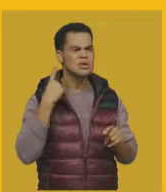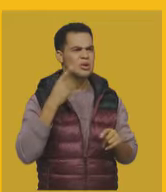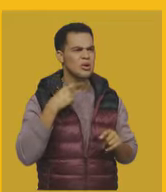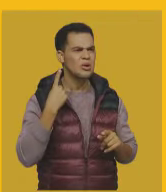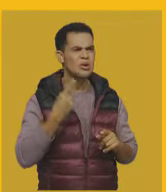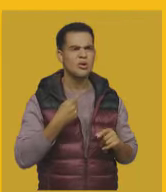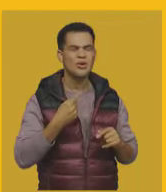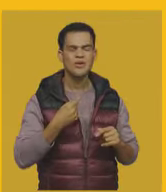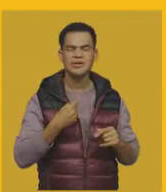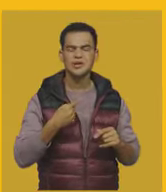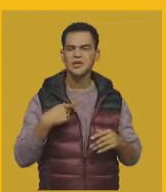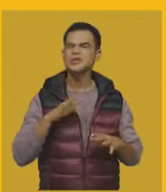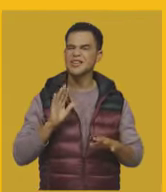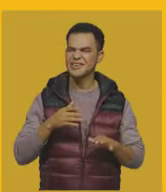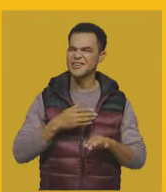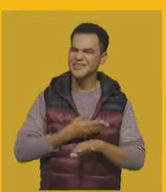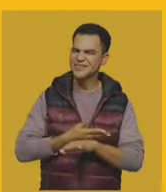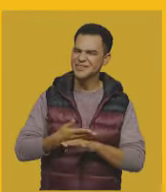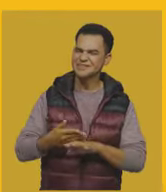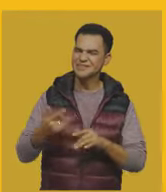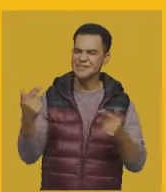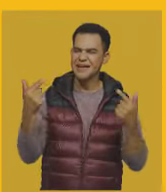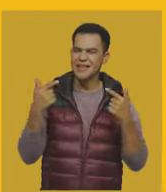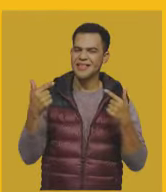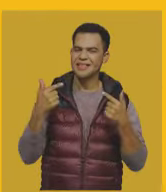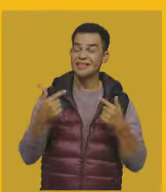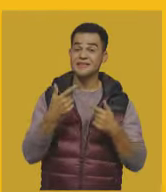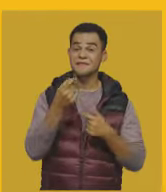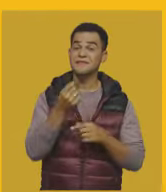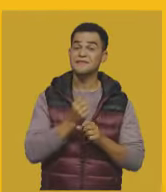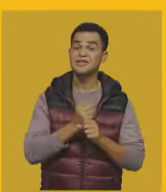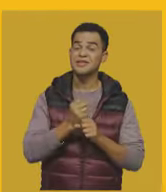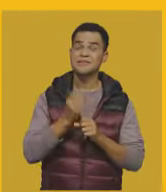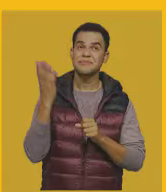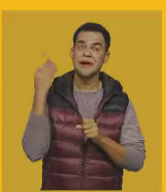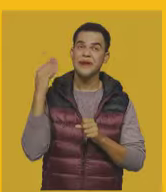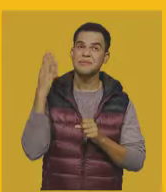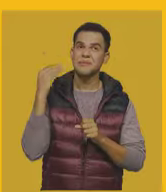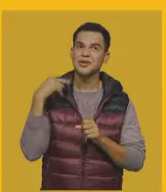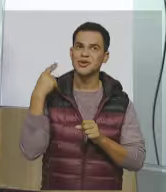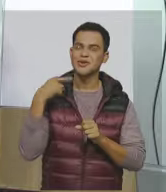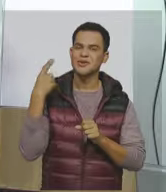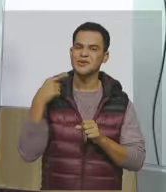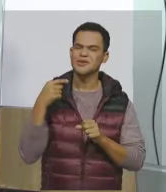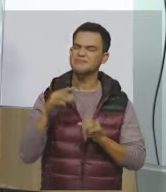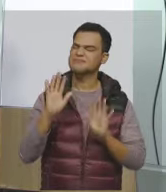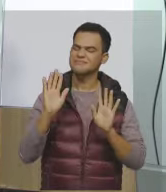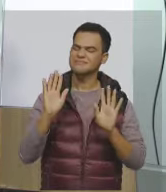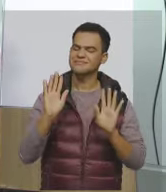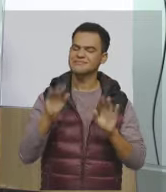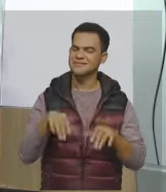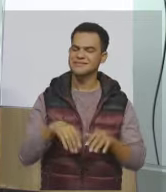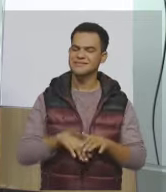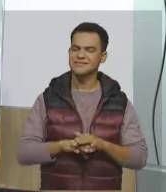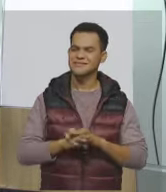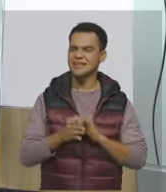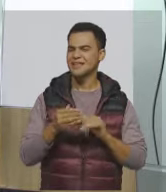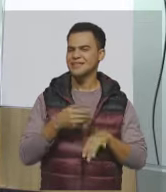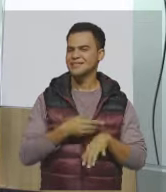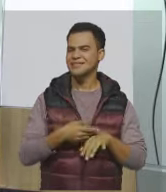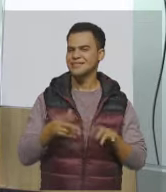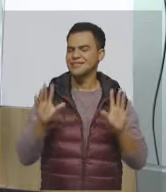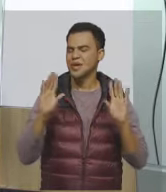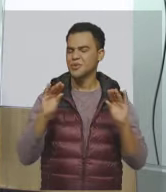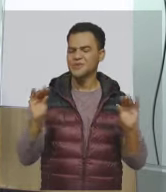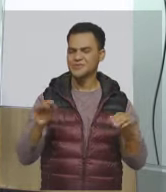Eu já estou tão acostumado que eu já nem ligo mais que me chamam de doido, Já tem mais de 20 anos que eu escuto isso, então tá tranquilo. Então, olha só, eu quero mostrar para vocês